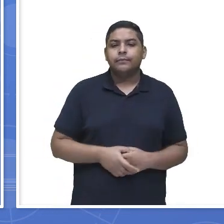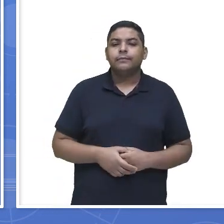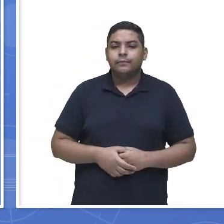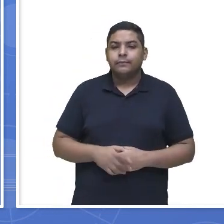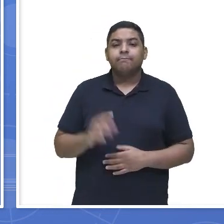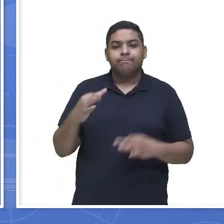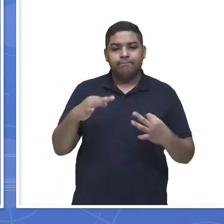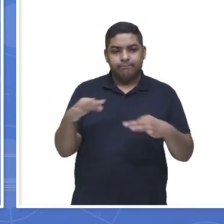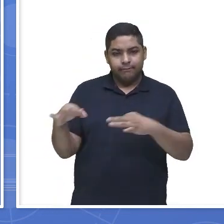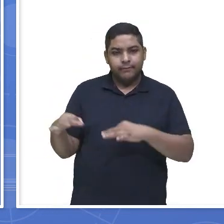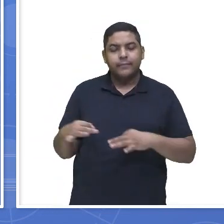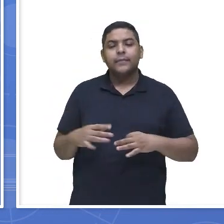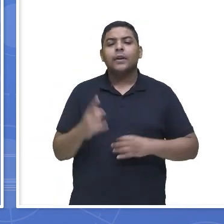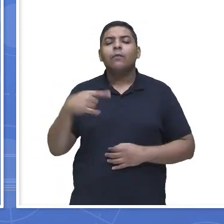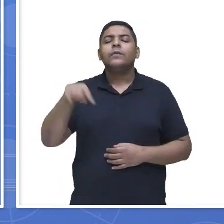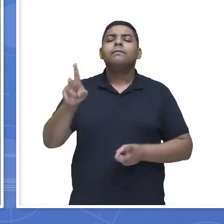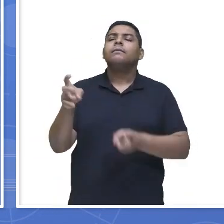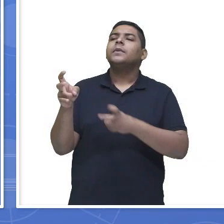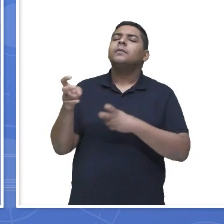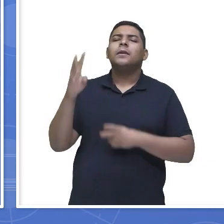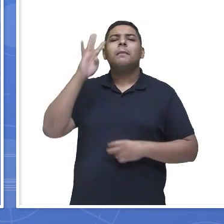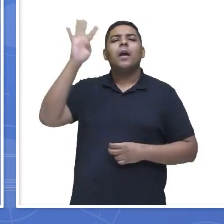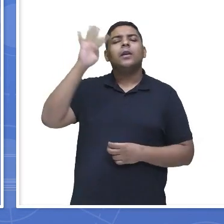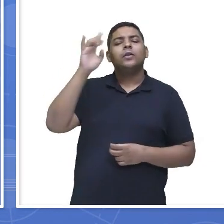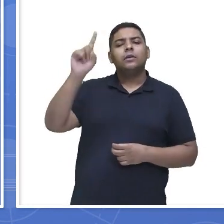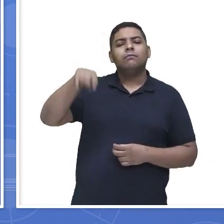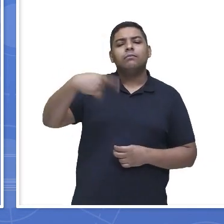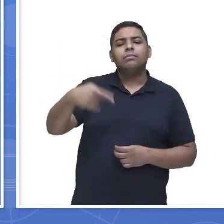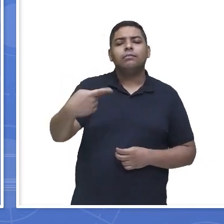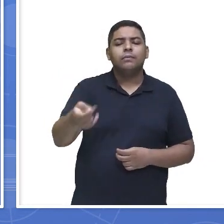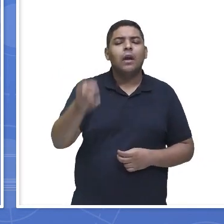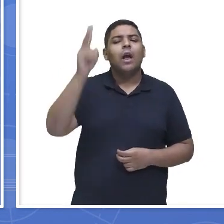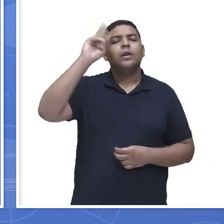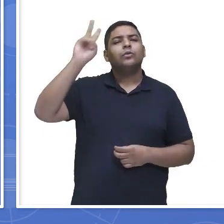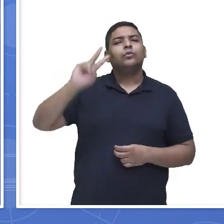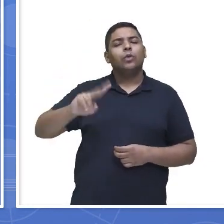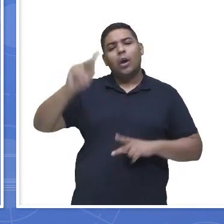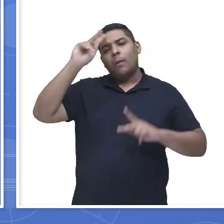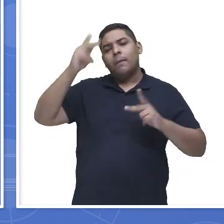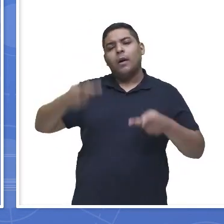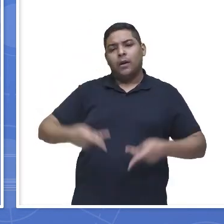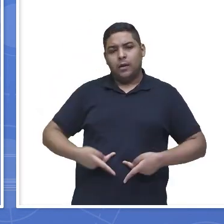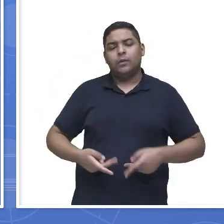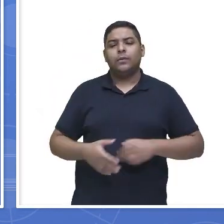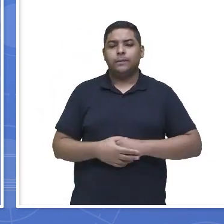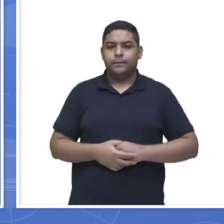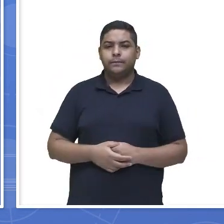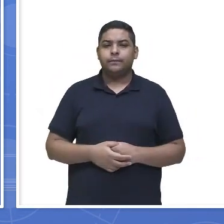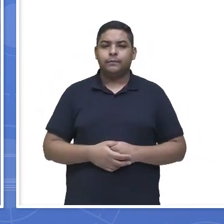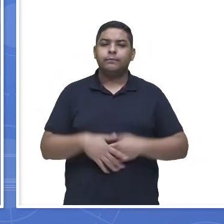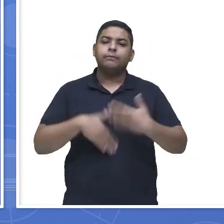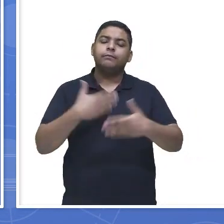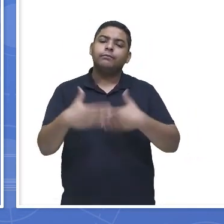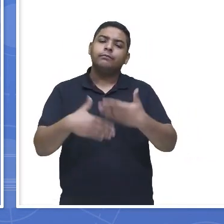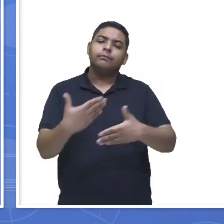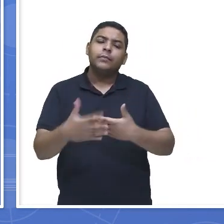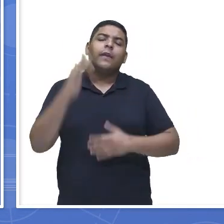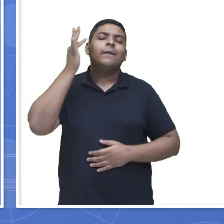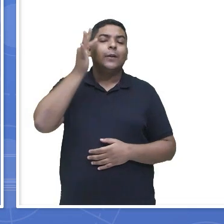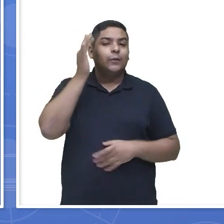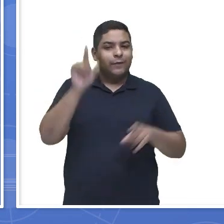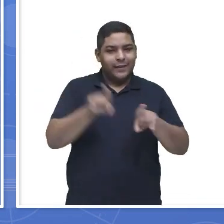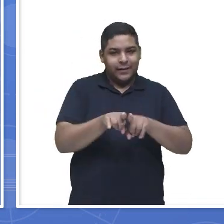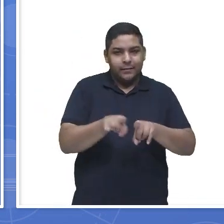vão percebendo, imaginem vocês, ao longo da história da humanidade, e consequentemente da história da